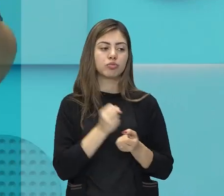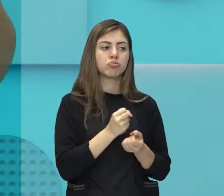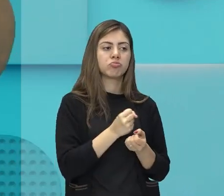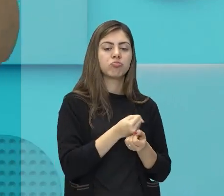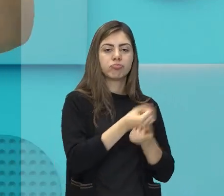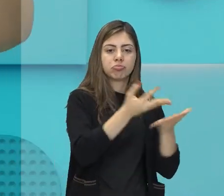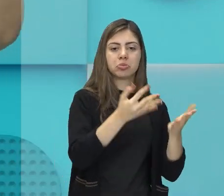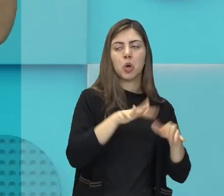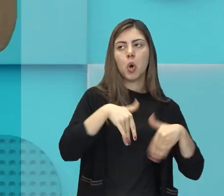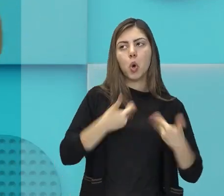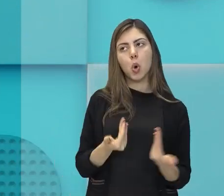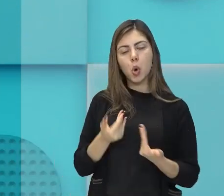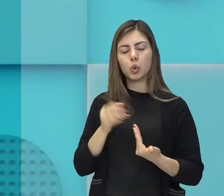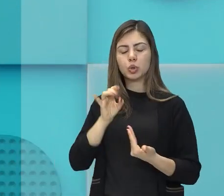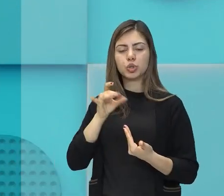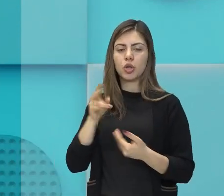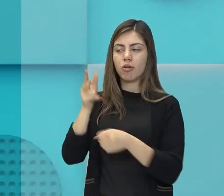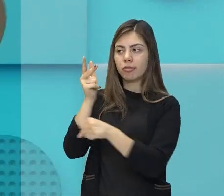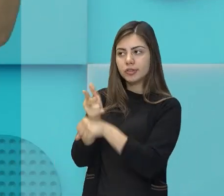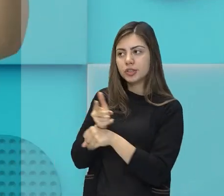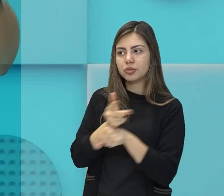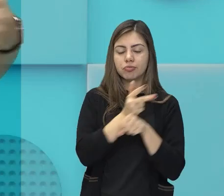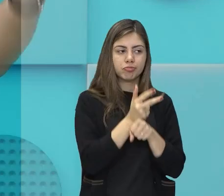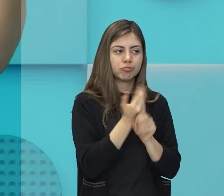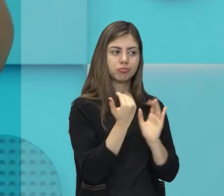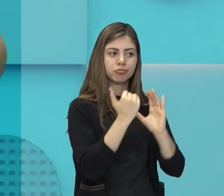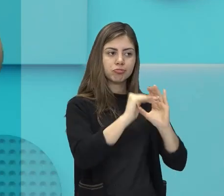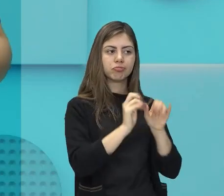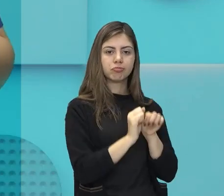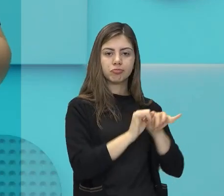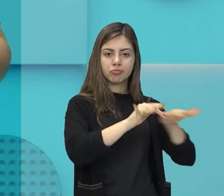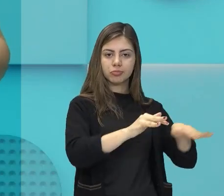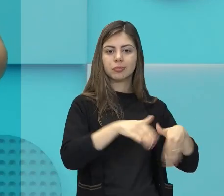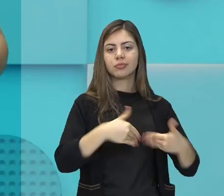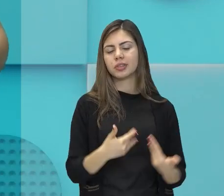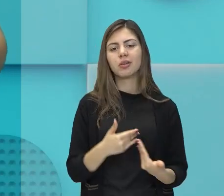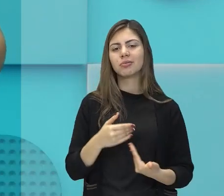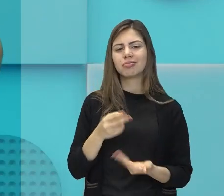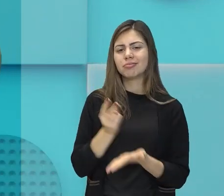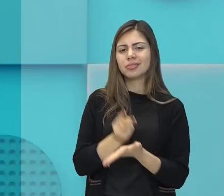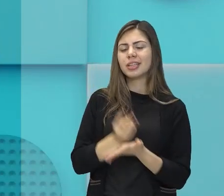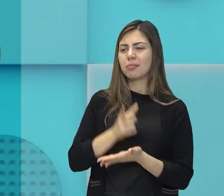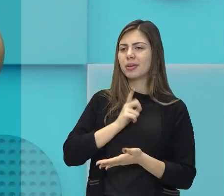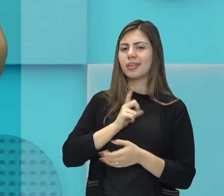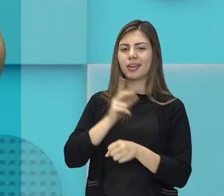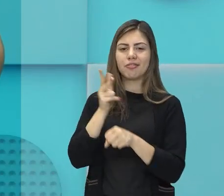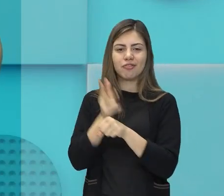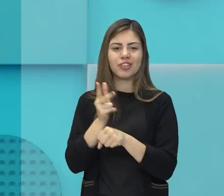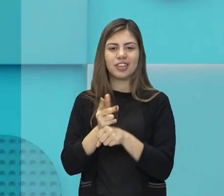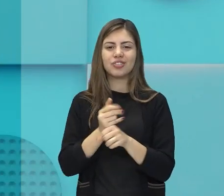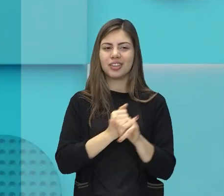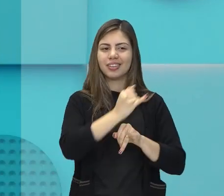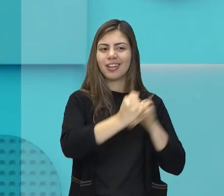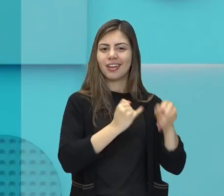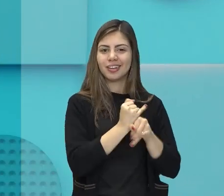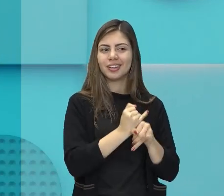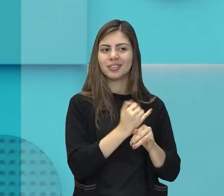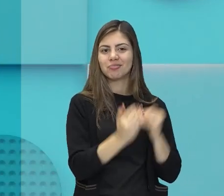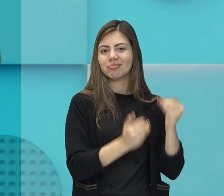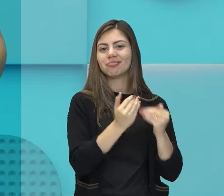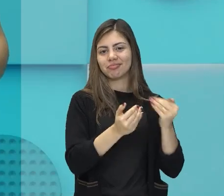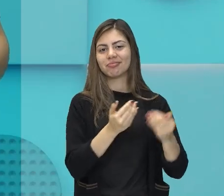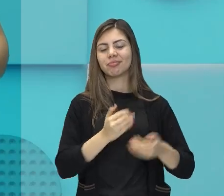de vídeo, como é cada vez mais comum com o avanço da internet, ok? Mas temos ainda mais caracterizações a fazer.